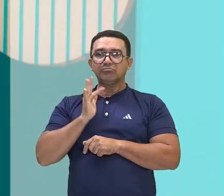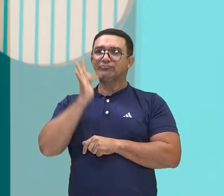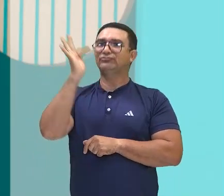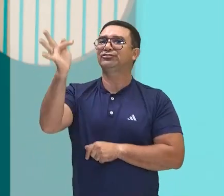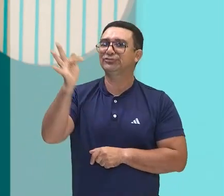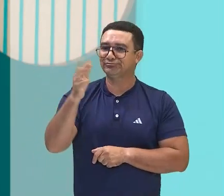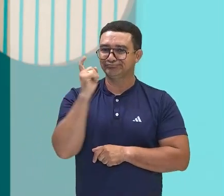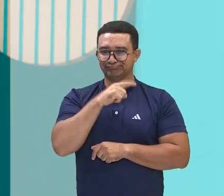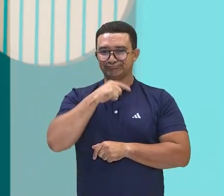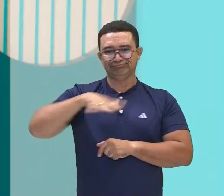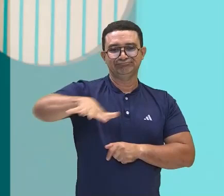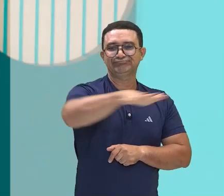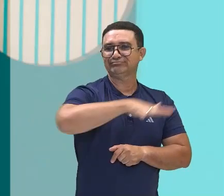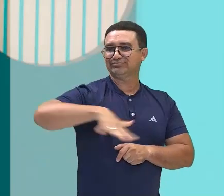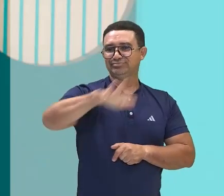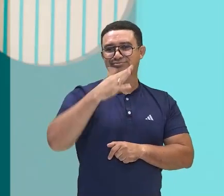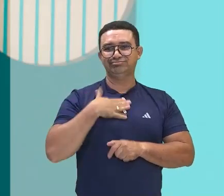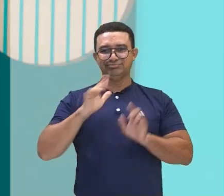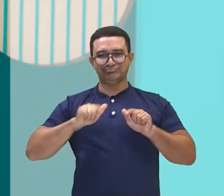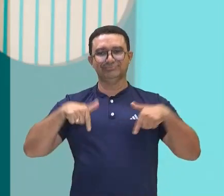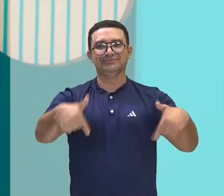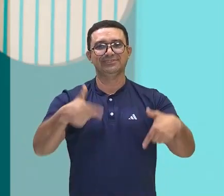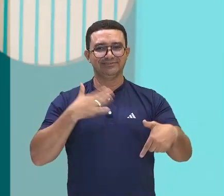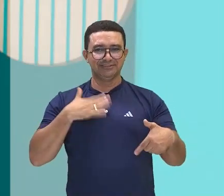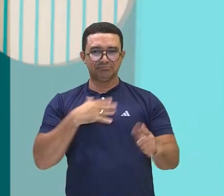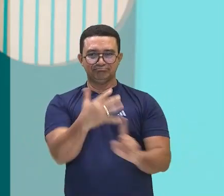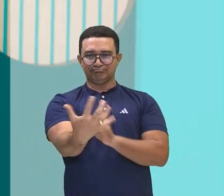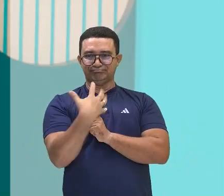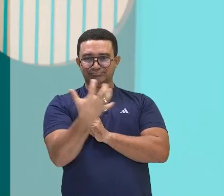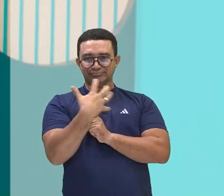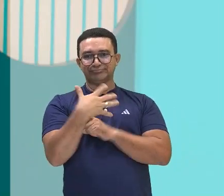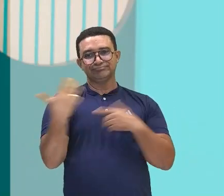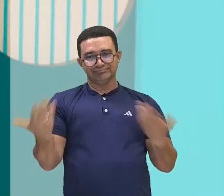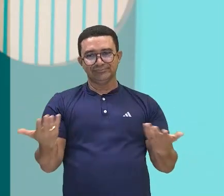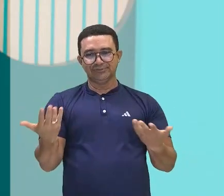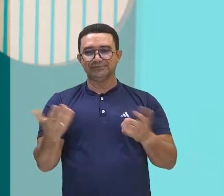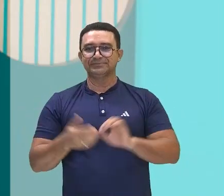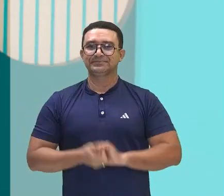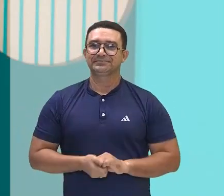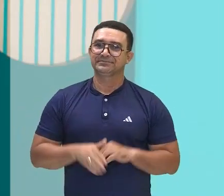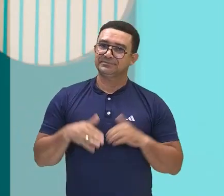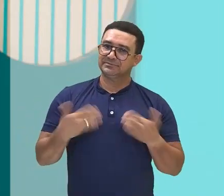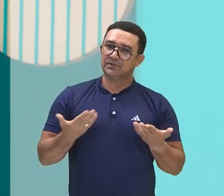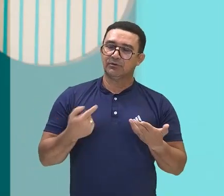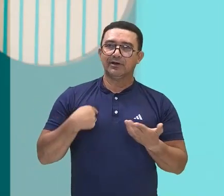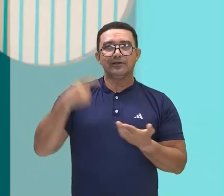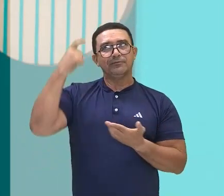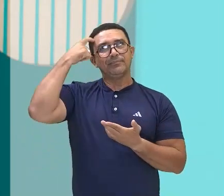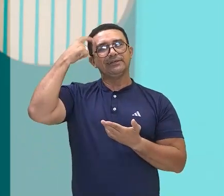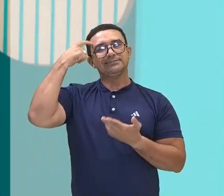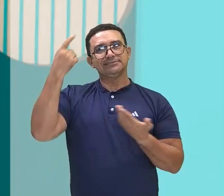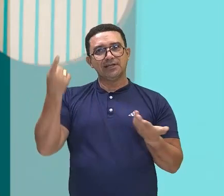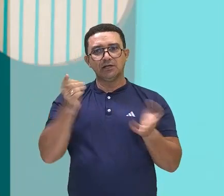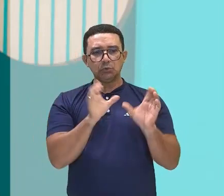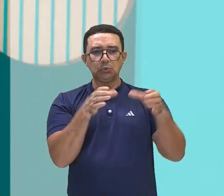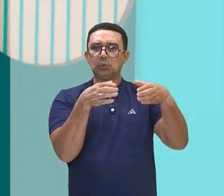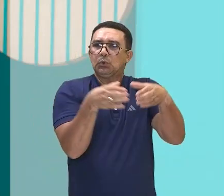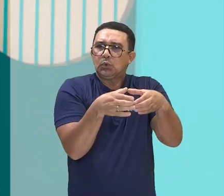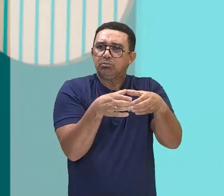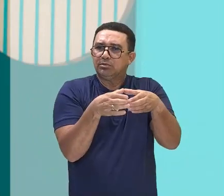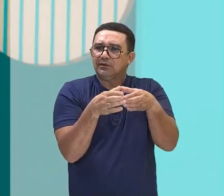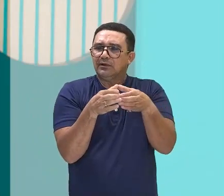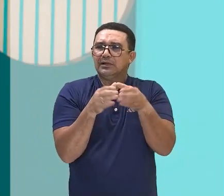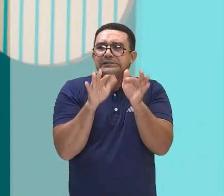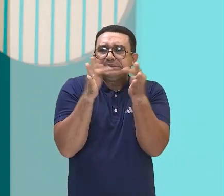que determina as minhas atitudes, determina a minha posição social. Então, é essa lógica que eu vou ter nas classes